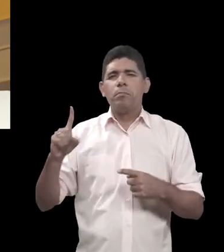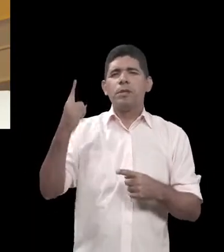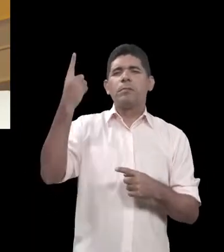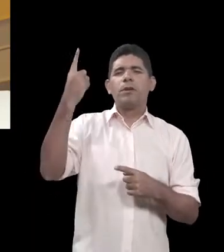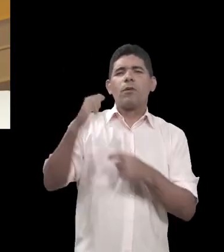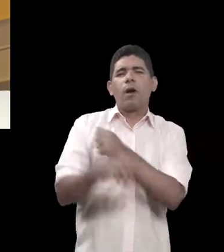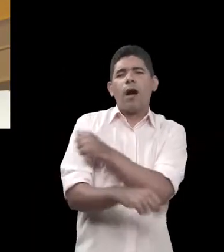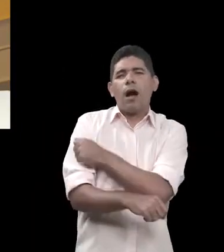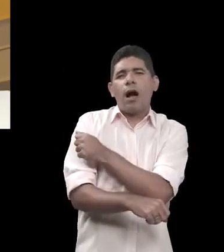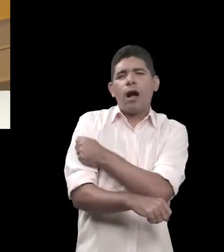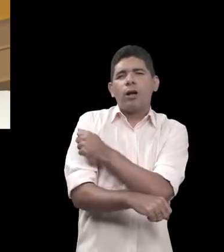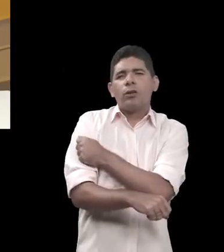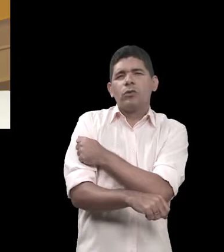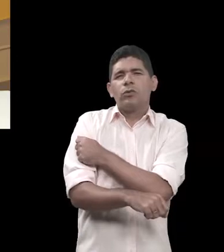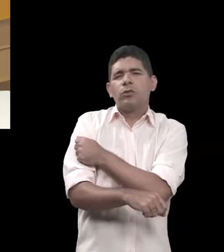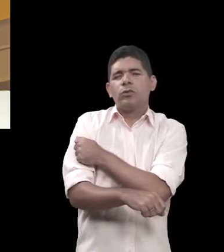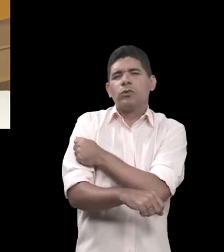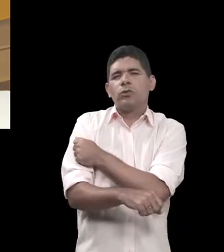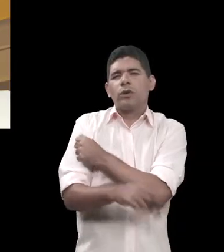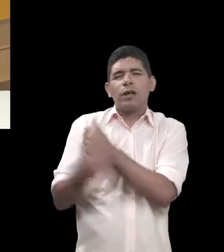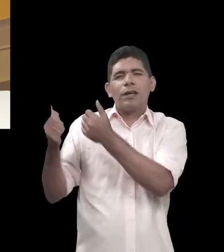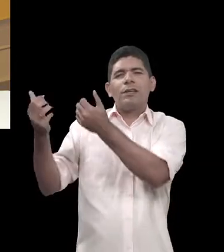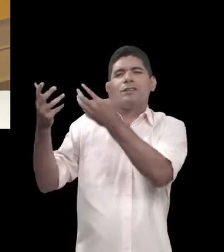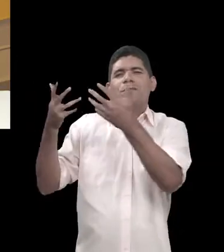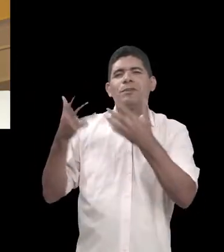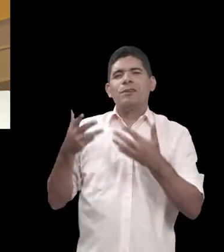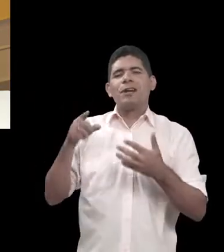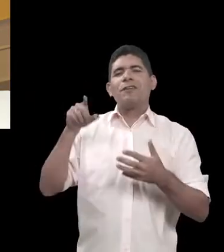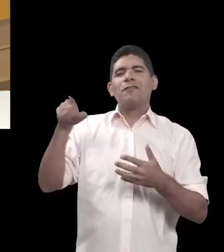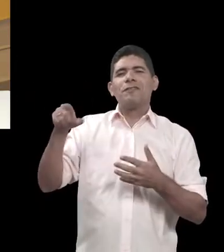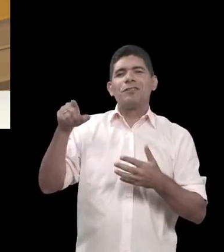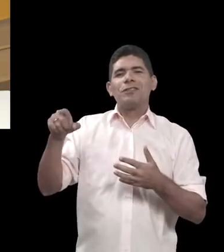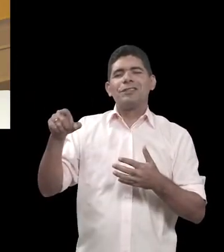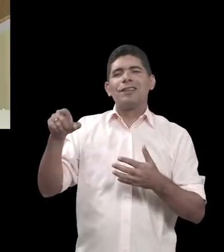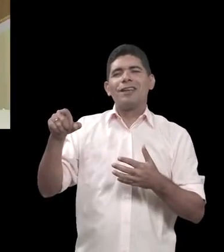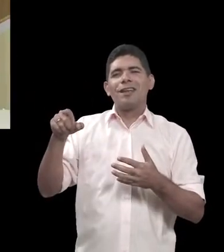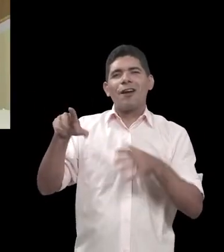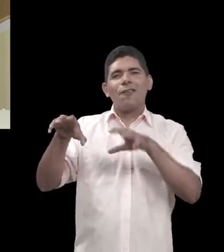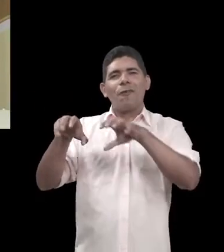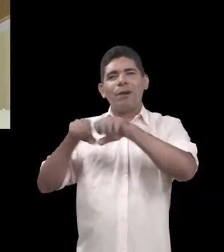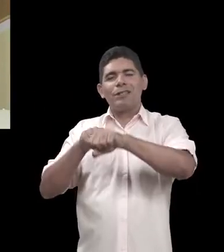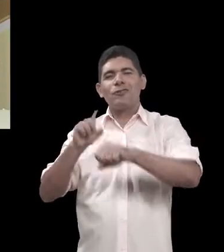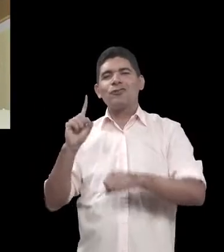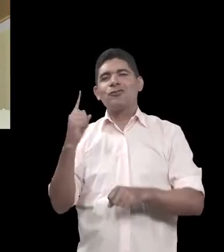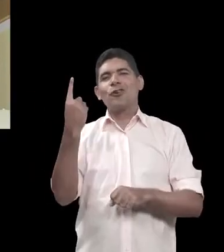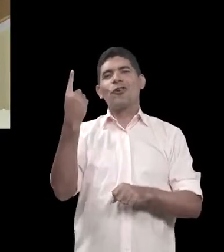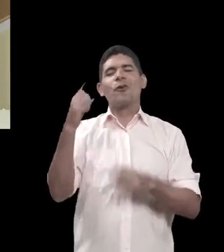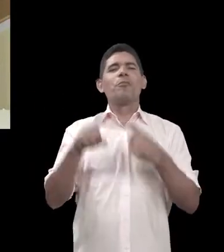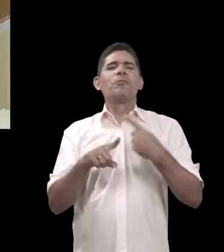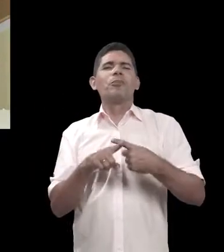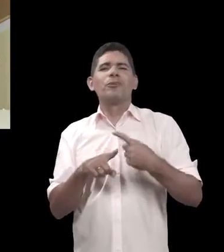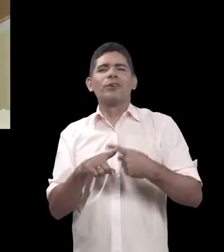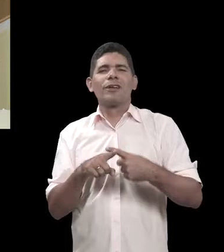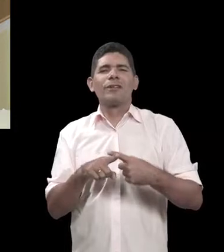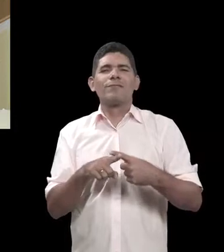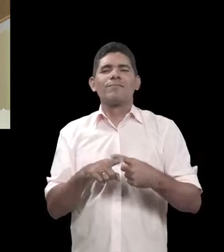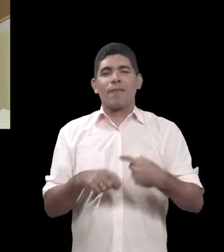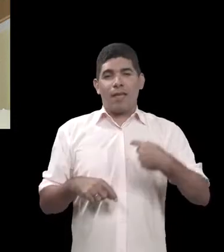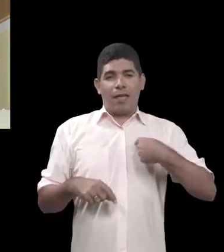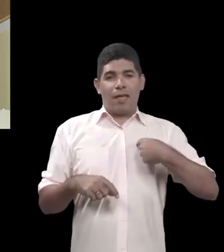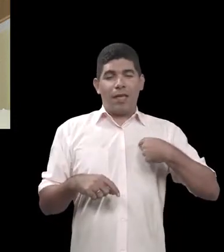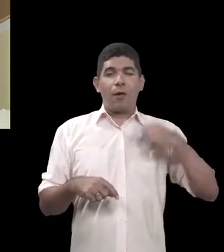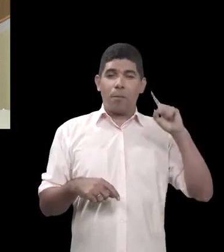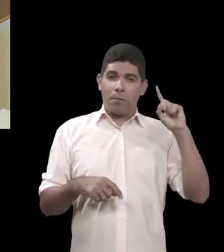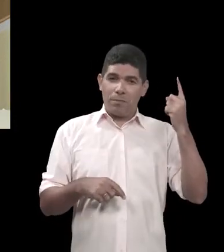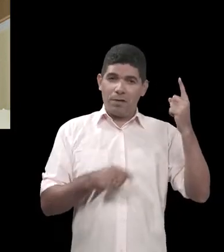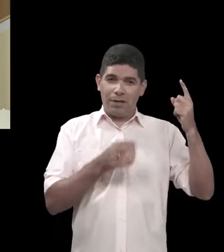uma colação de grau individual, não foi, professora? Isso. Foi. Bom, eu sou da primeira turma, da turma que começou